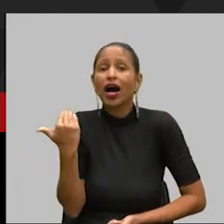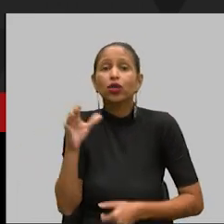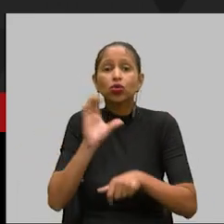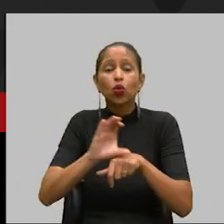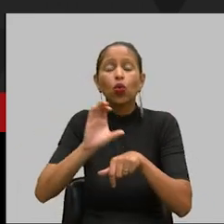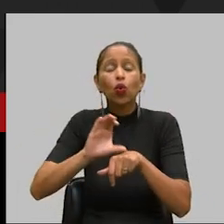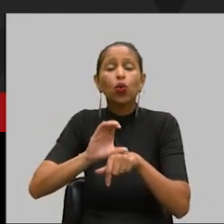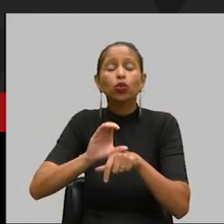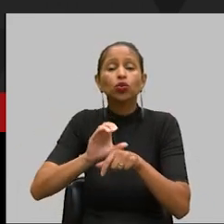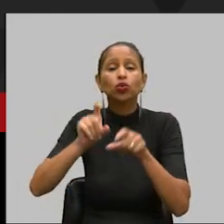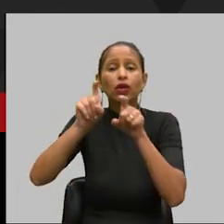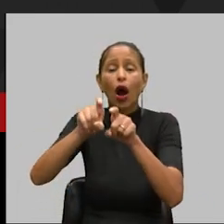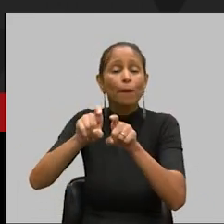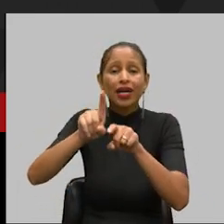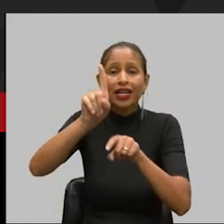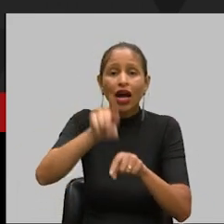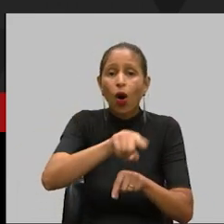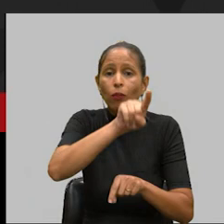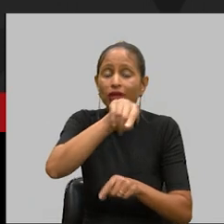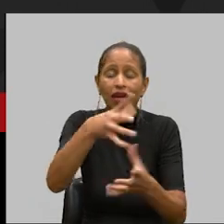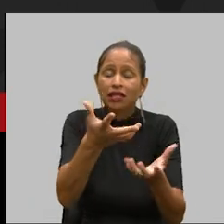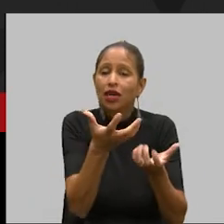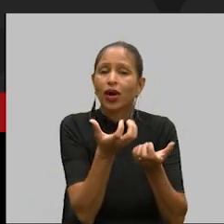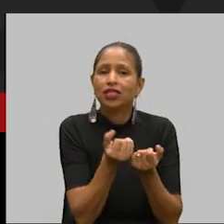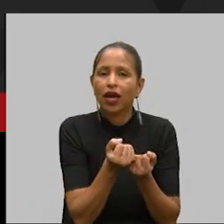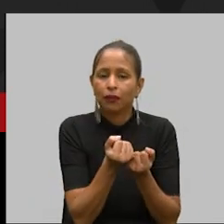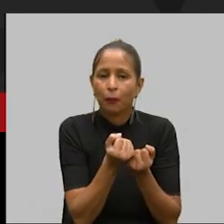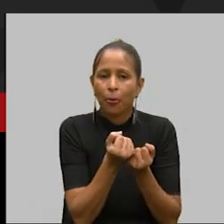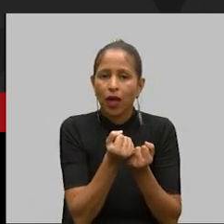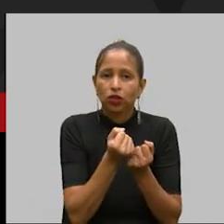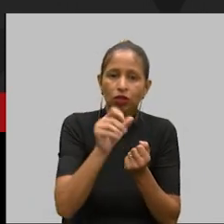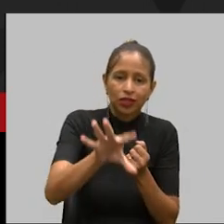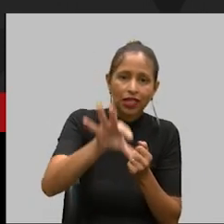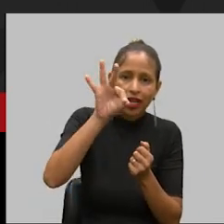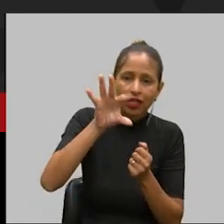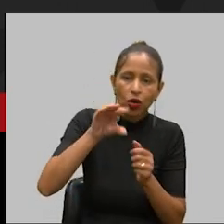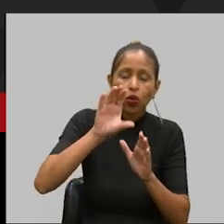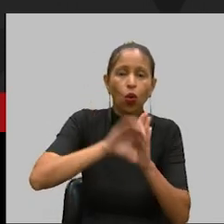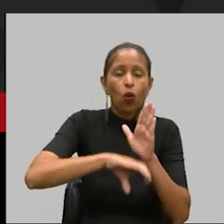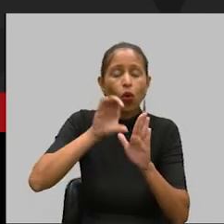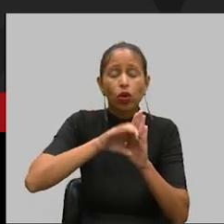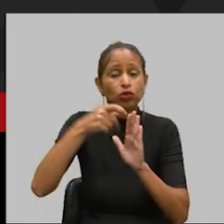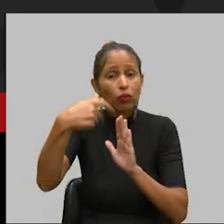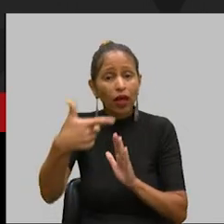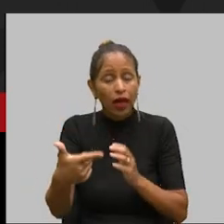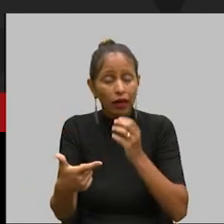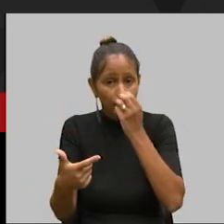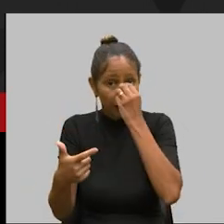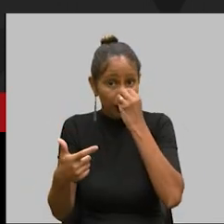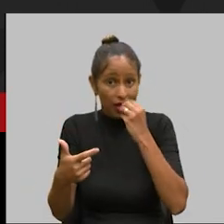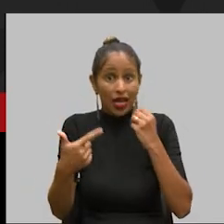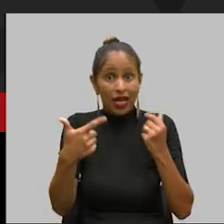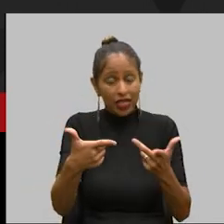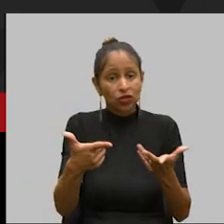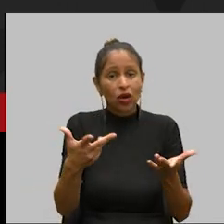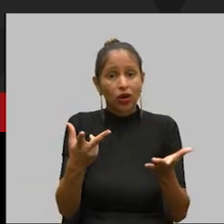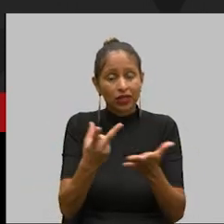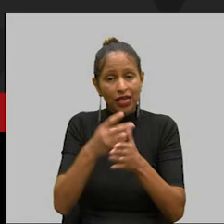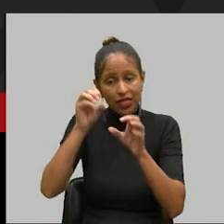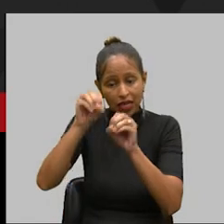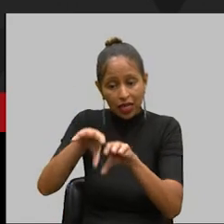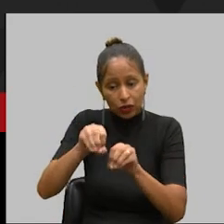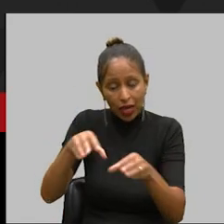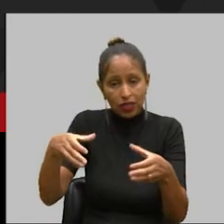campo que estão sendo negada a participação nos processos seletivos nos concursos públicos então isso assola a educação do Campo